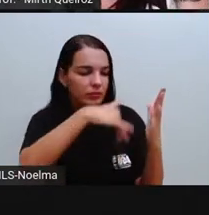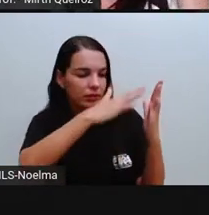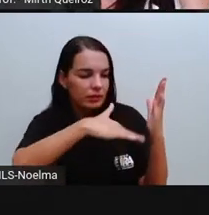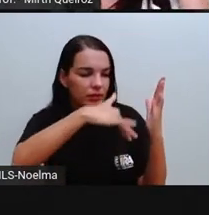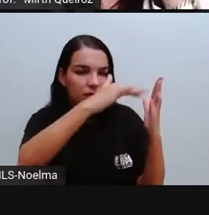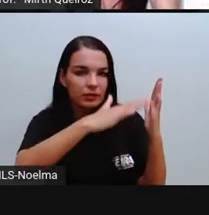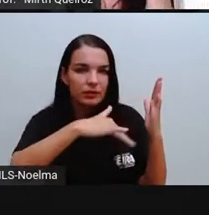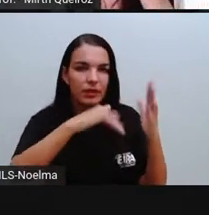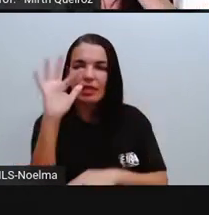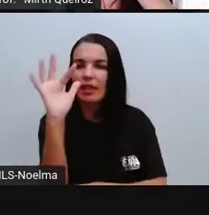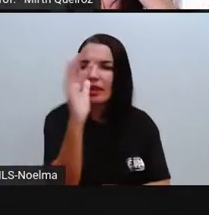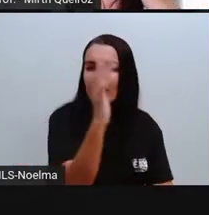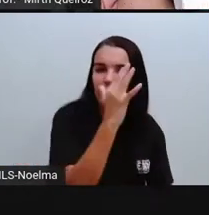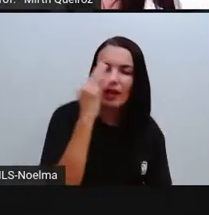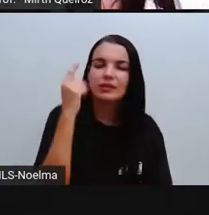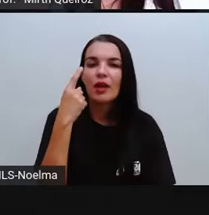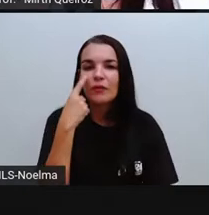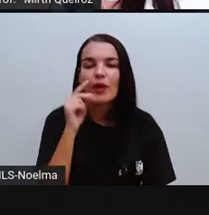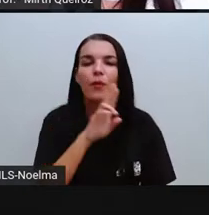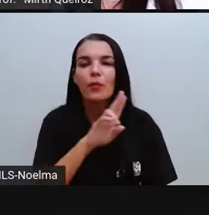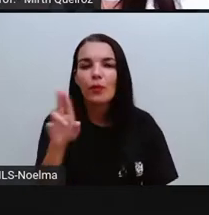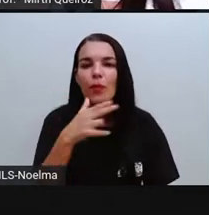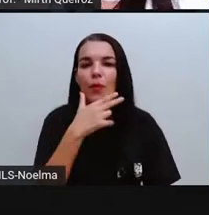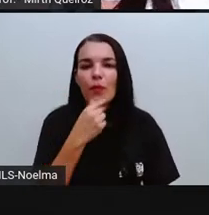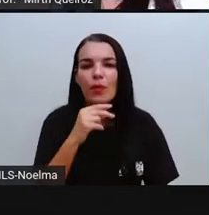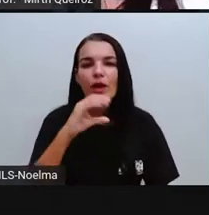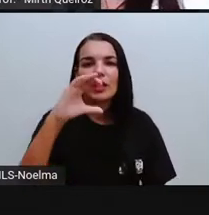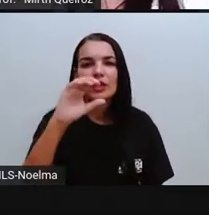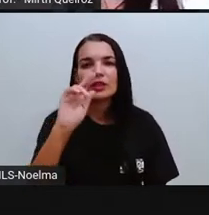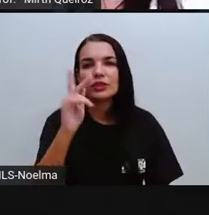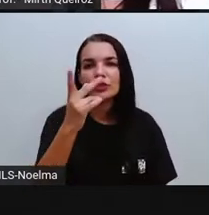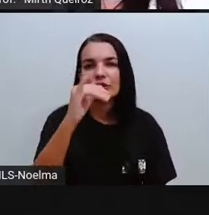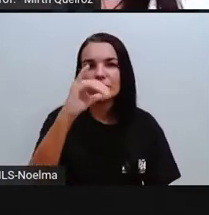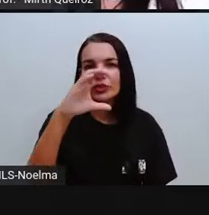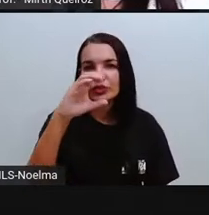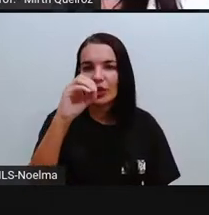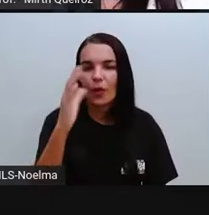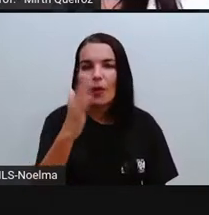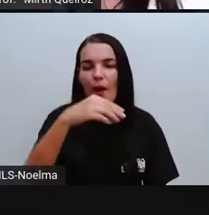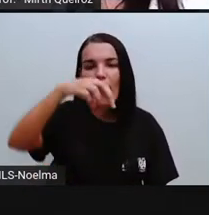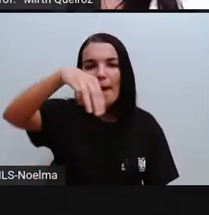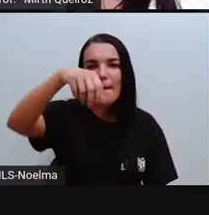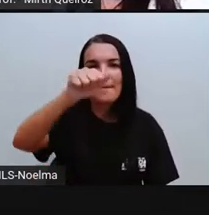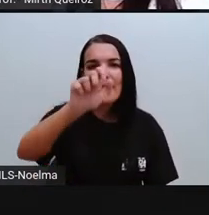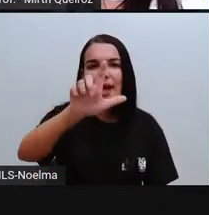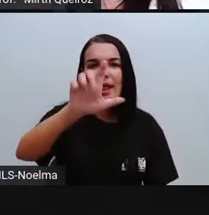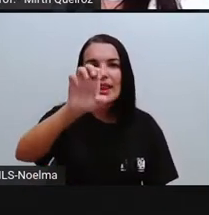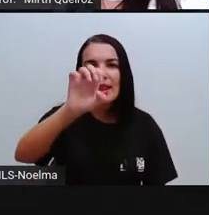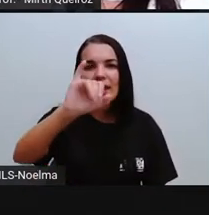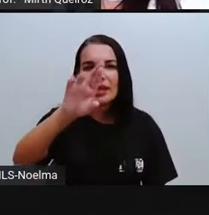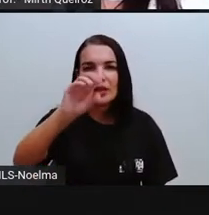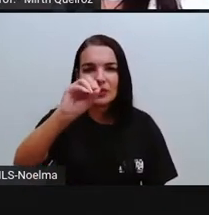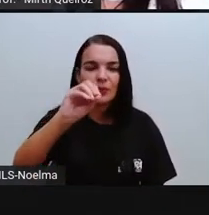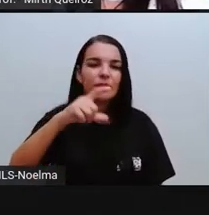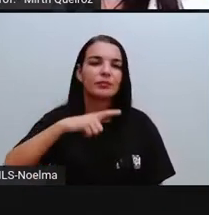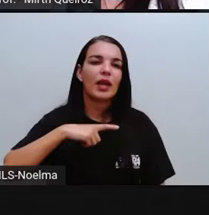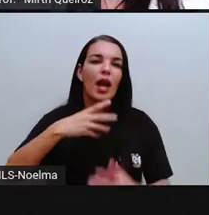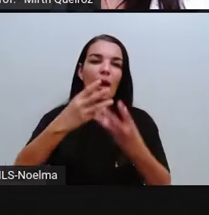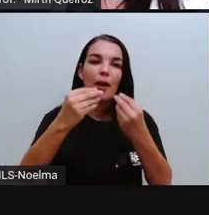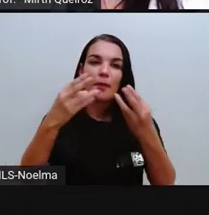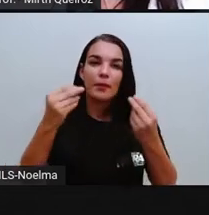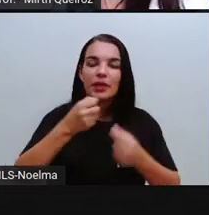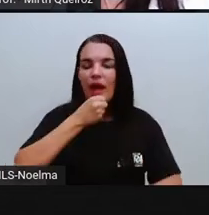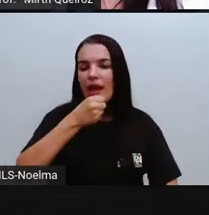na natureza, que é o artista Chico Maleiro. Nós temos muitas reportagens sobre ele